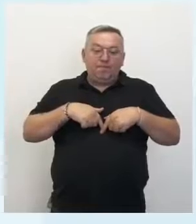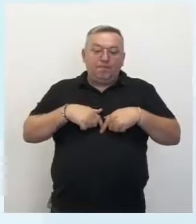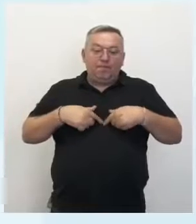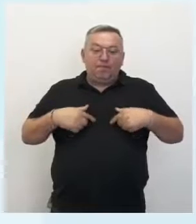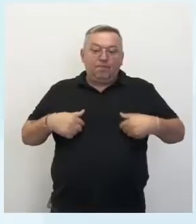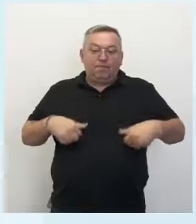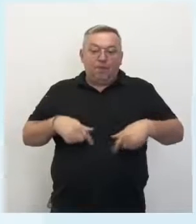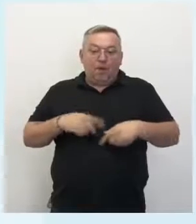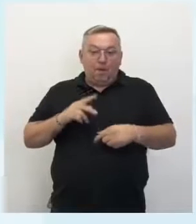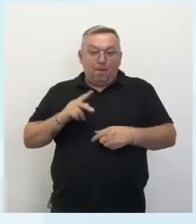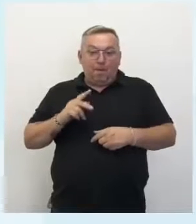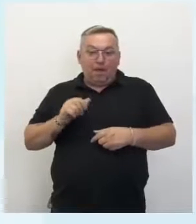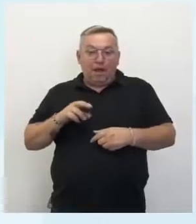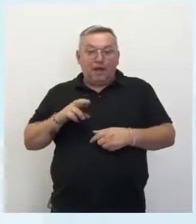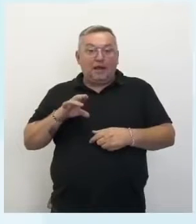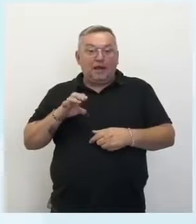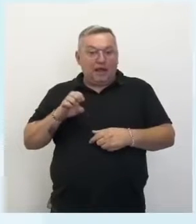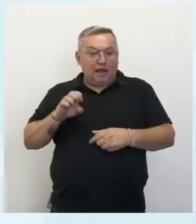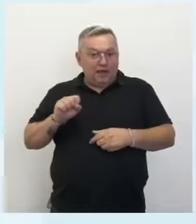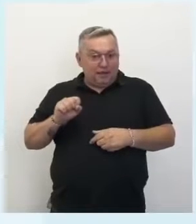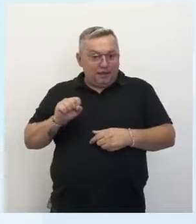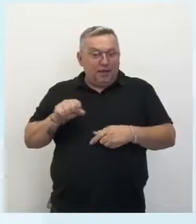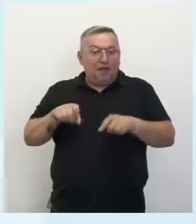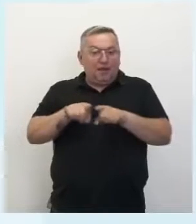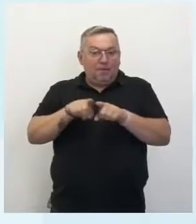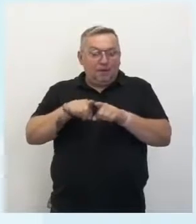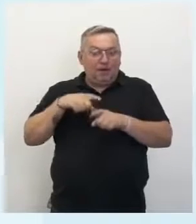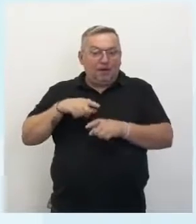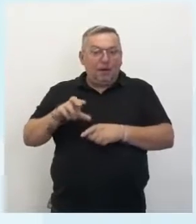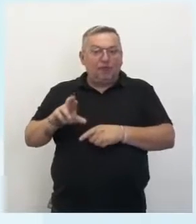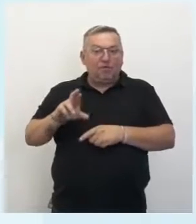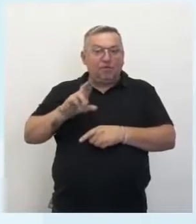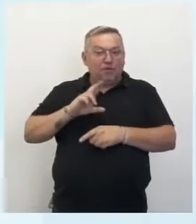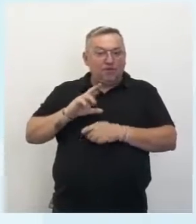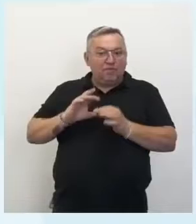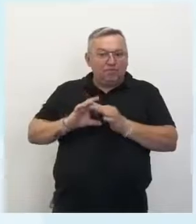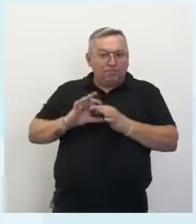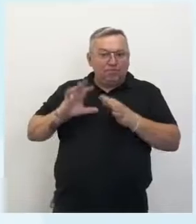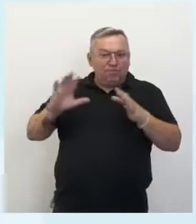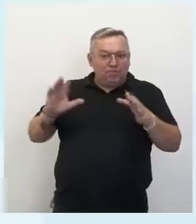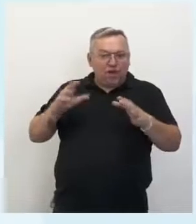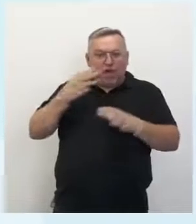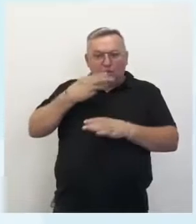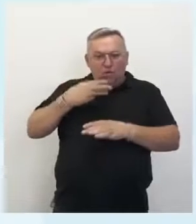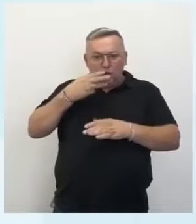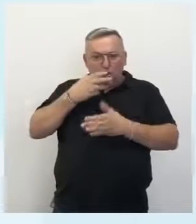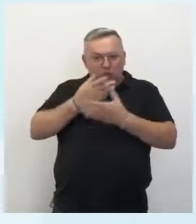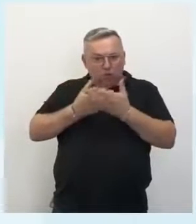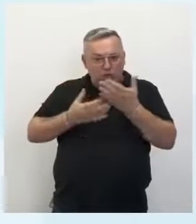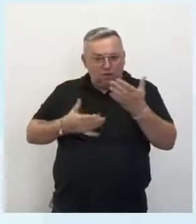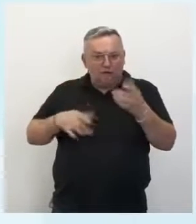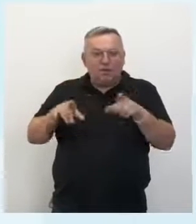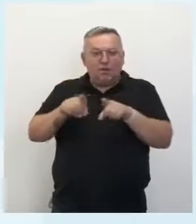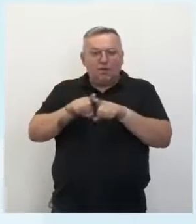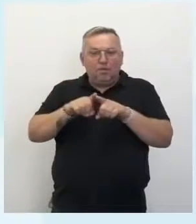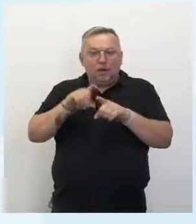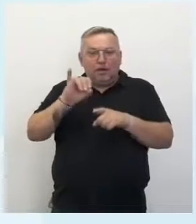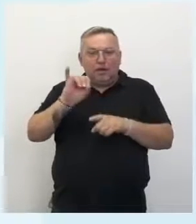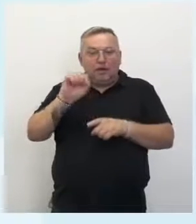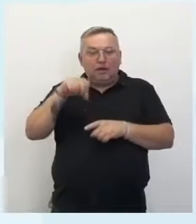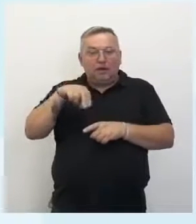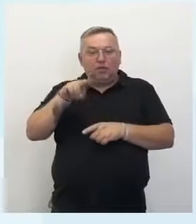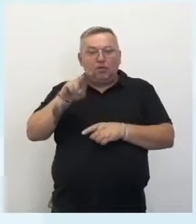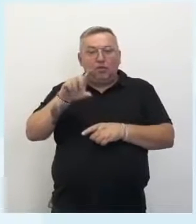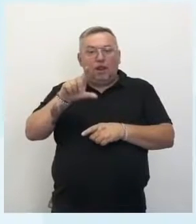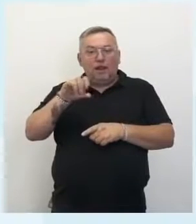tem o pâncreas também, né? Que é responsável por liberar insulina, tá bom? E por que